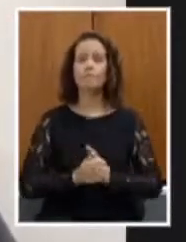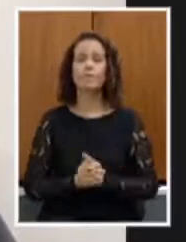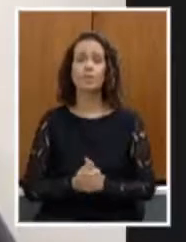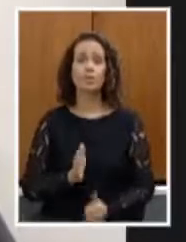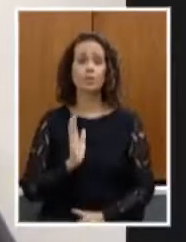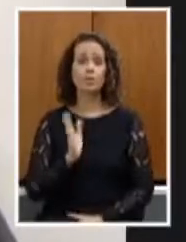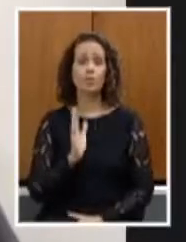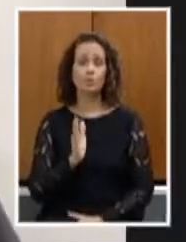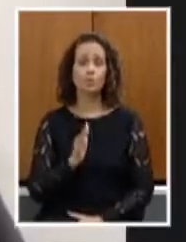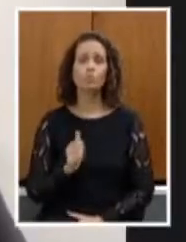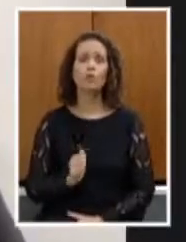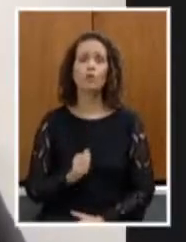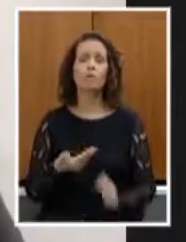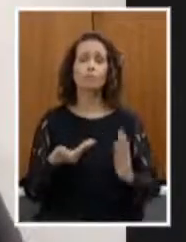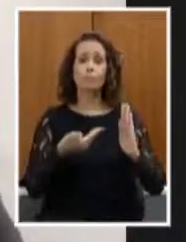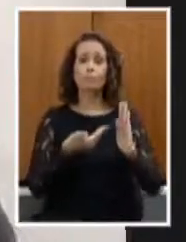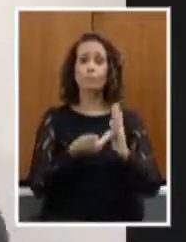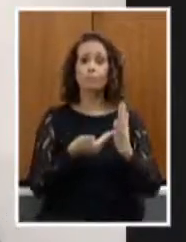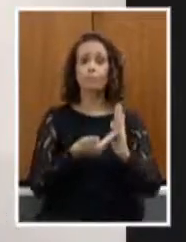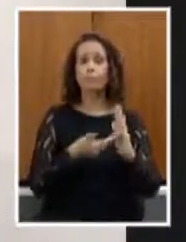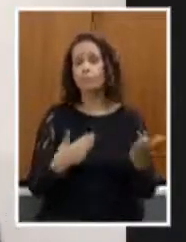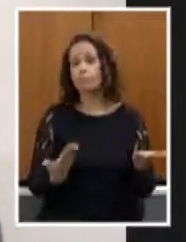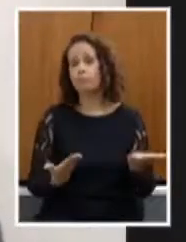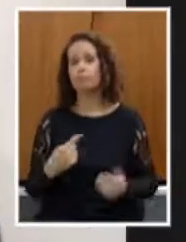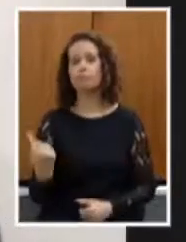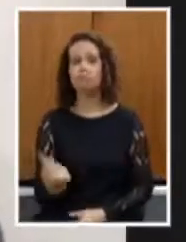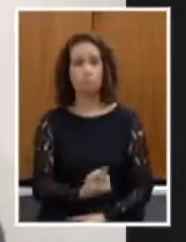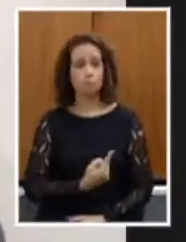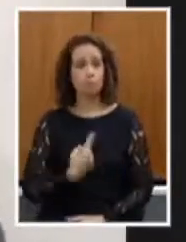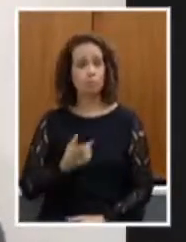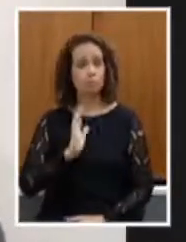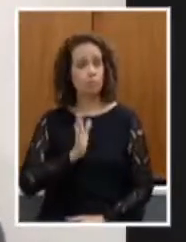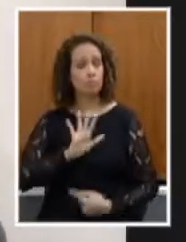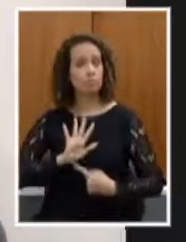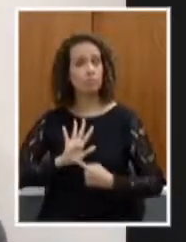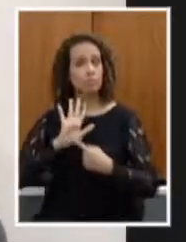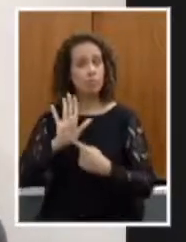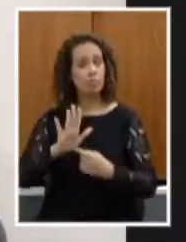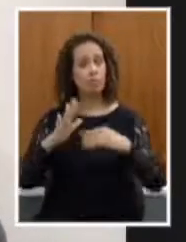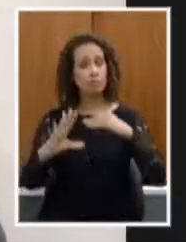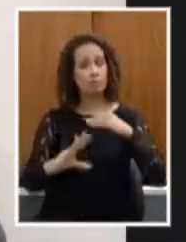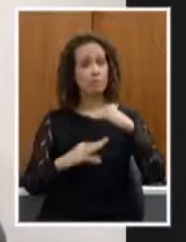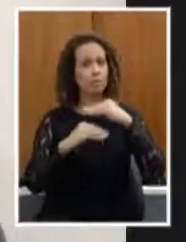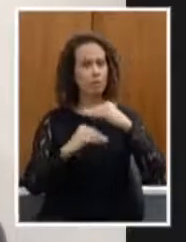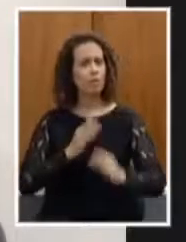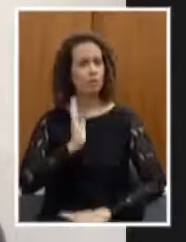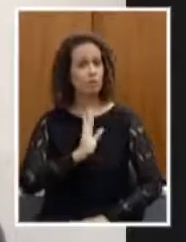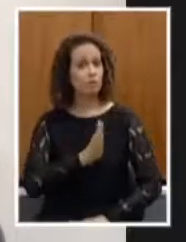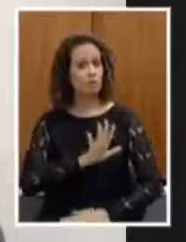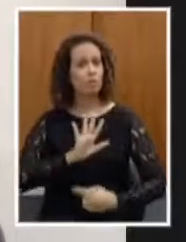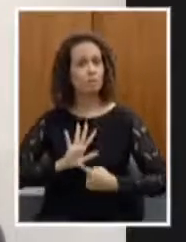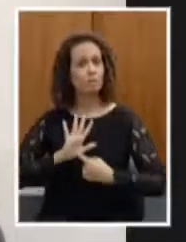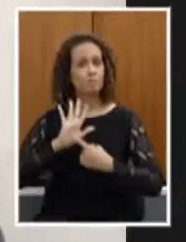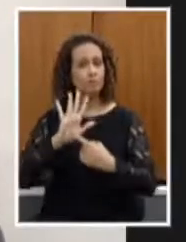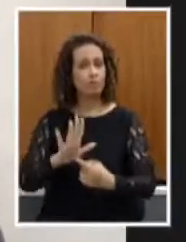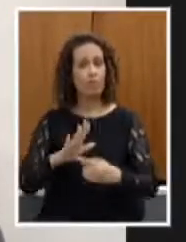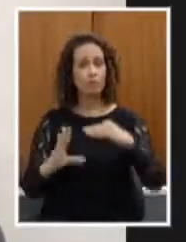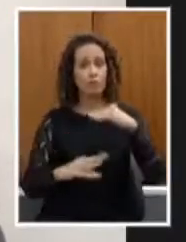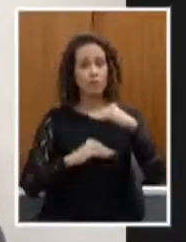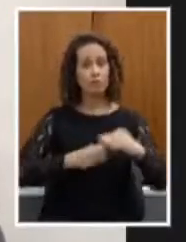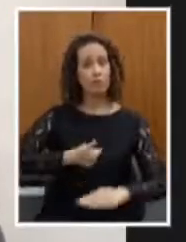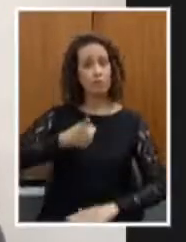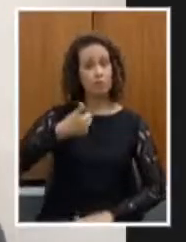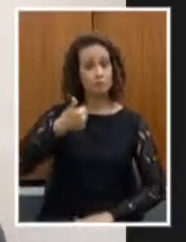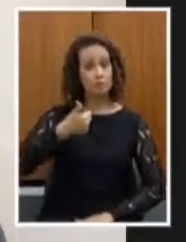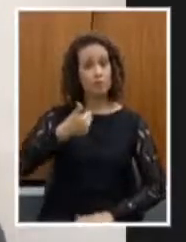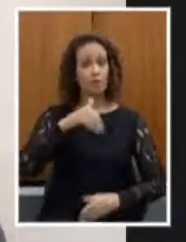Deputados. Então, nós, inclusive, apresentamos uma emenda, eu apresentei uma emenda em primeiro turno, para